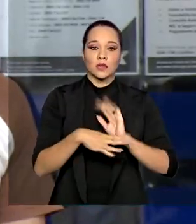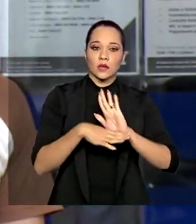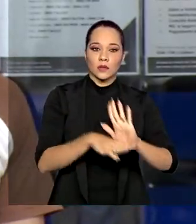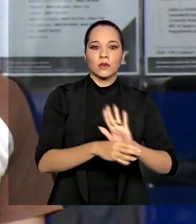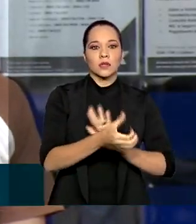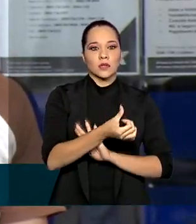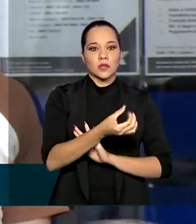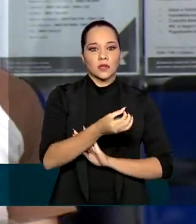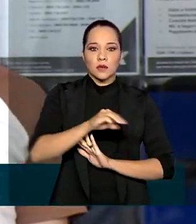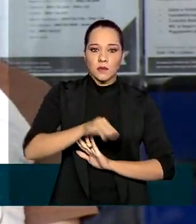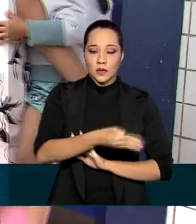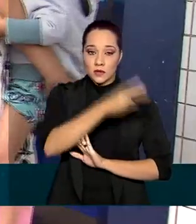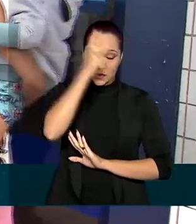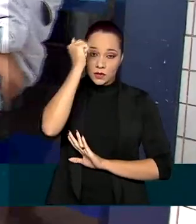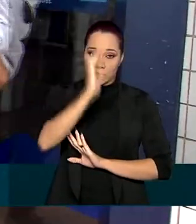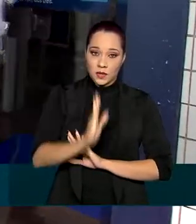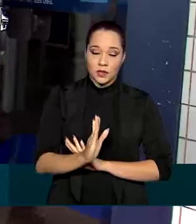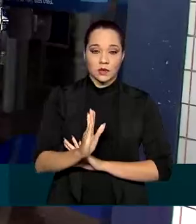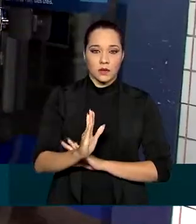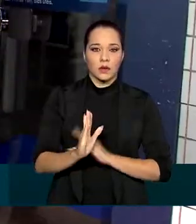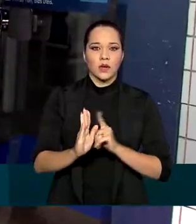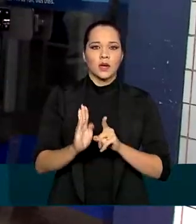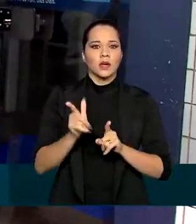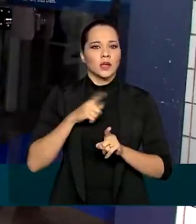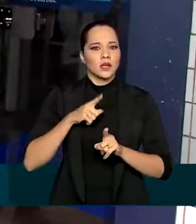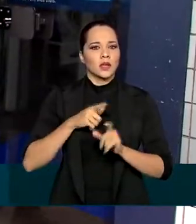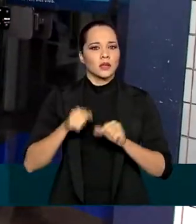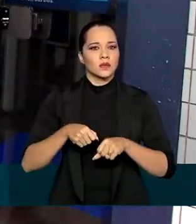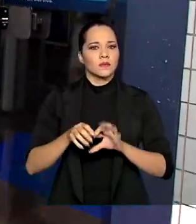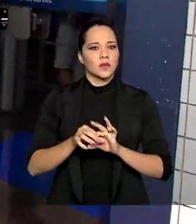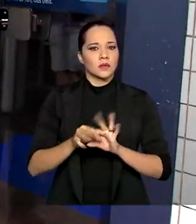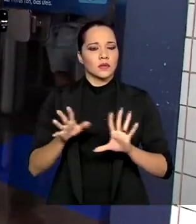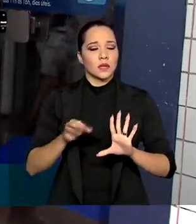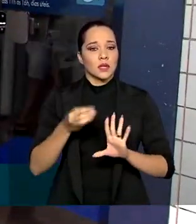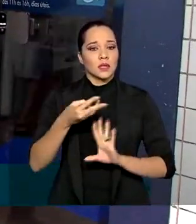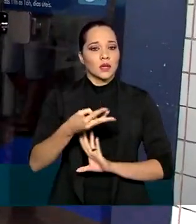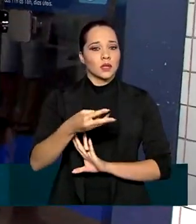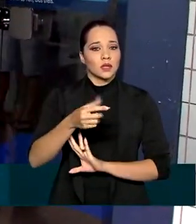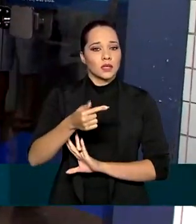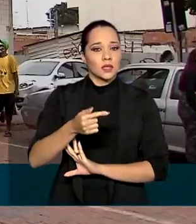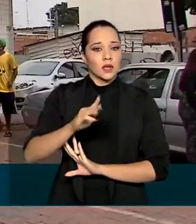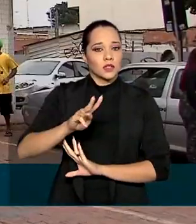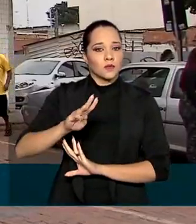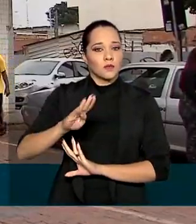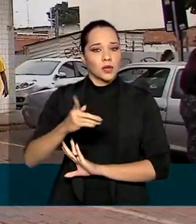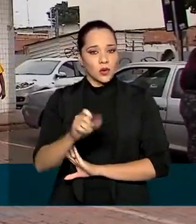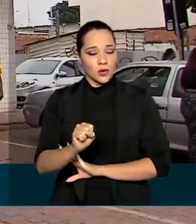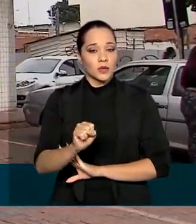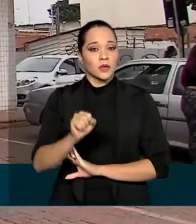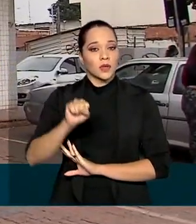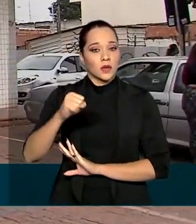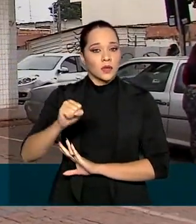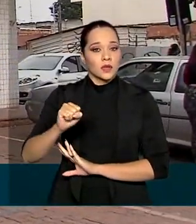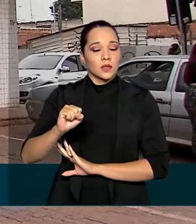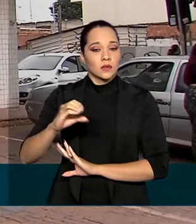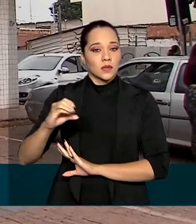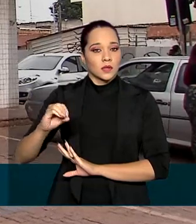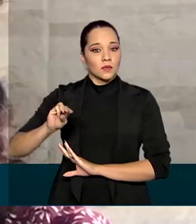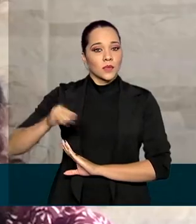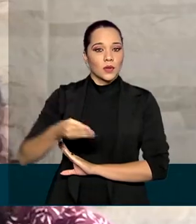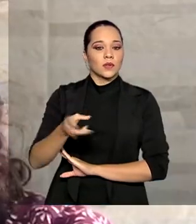60 milhões de brasileiros com a disponibilização de R$ 37 bilhões e R 800 milhões.